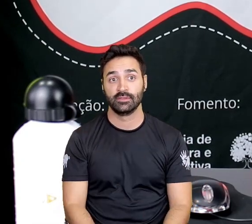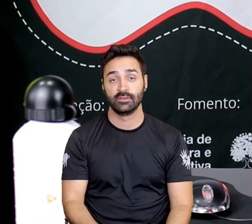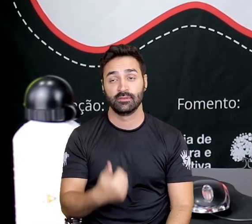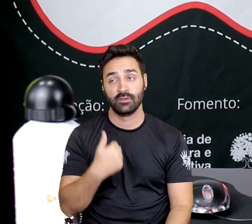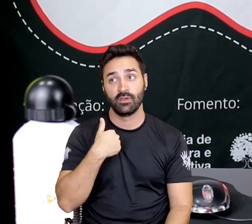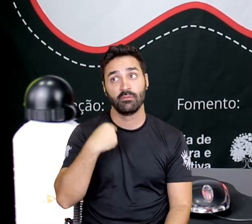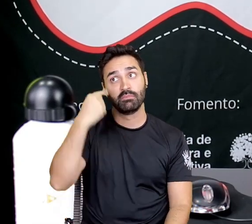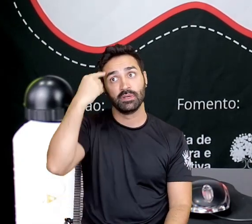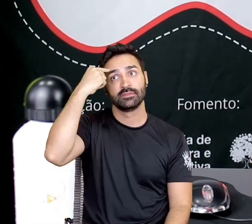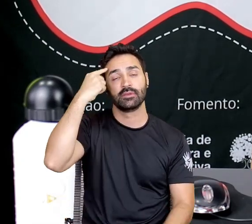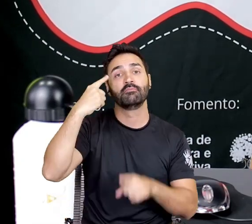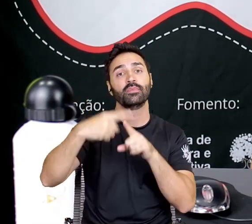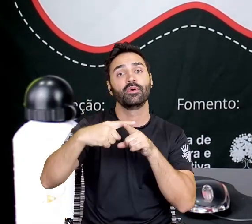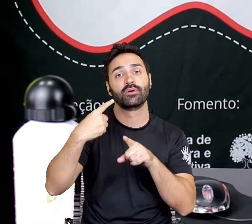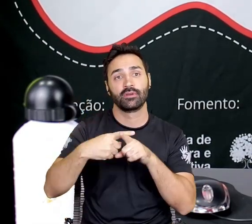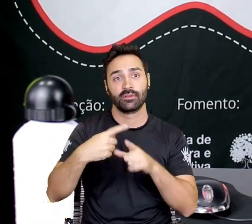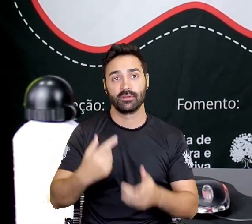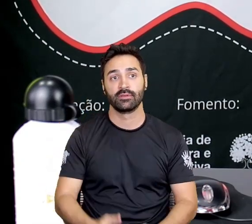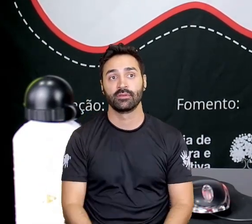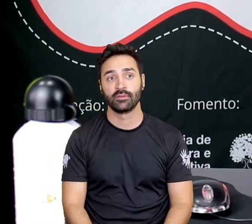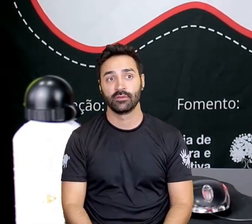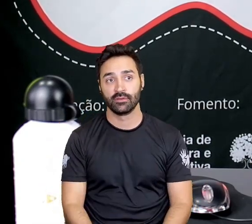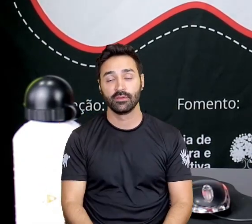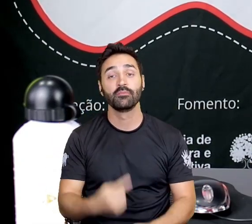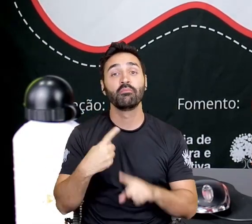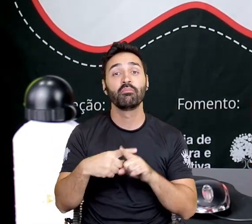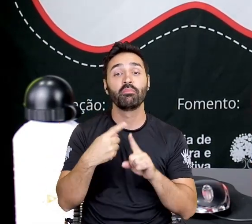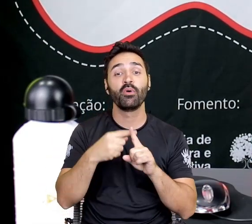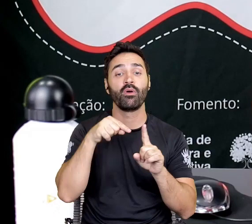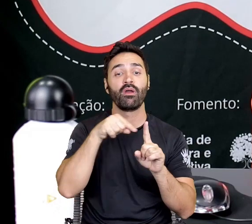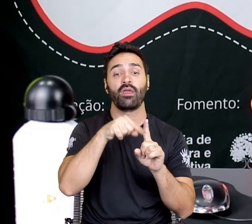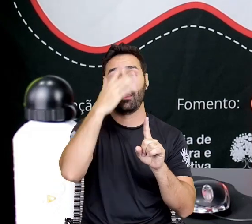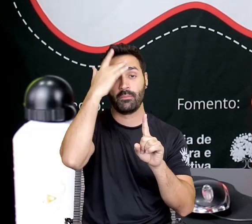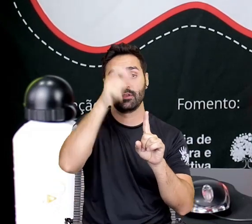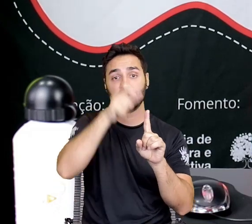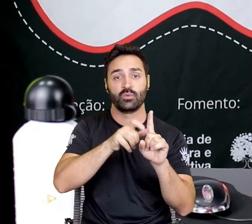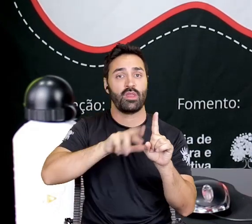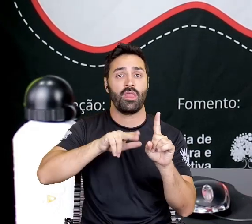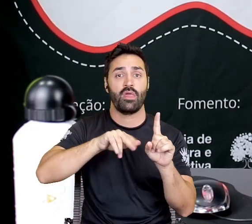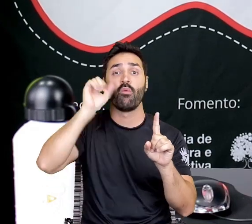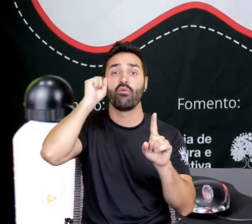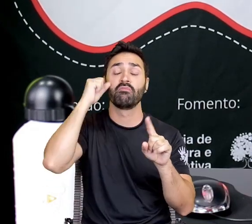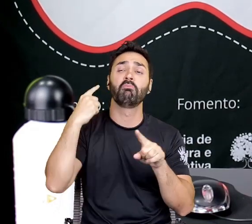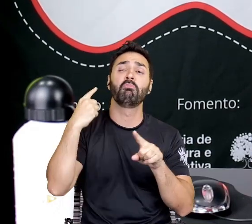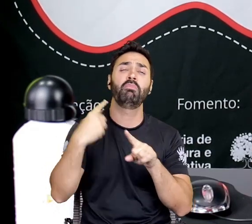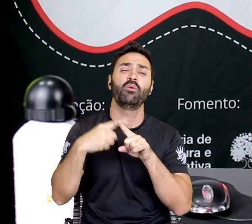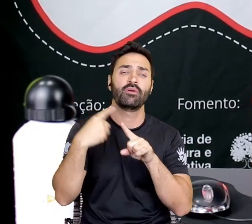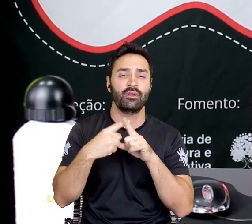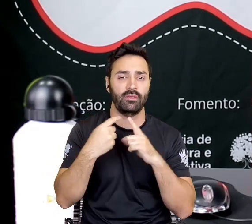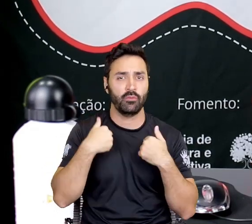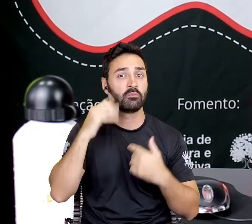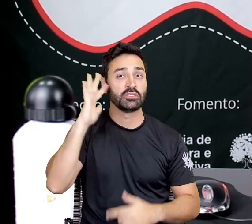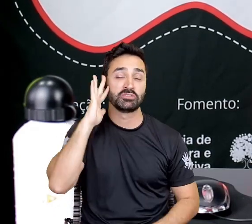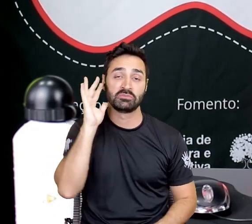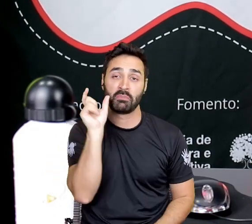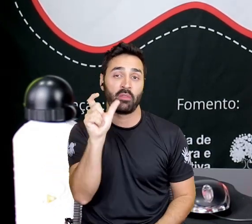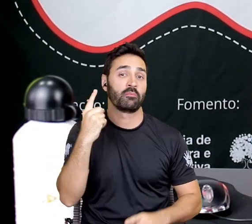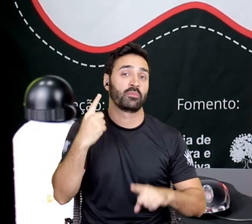mente. Por quê, né? Por que ela não ouve? O motivo, né, dela não ouvir. Excelente.